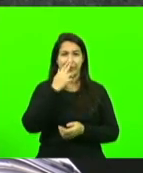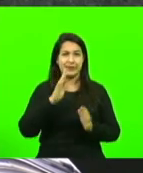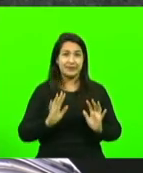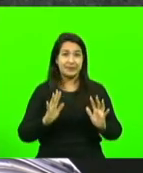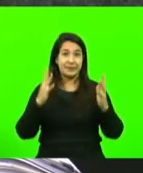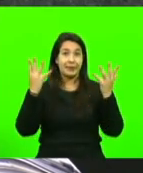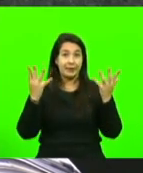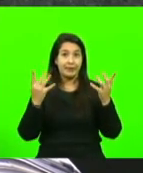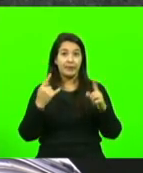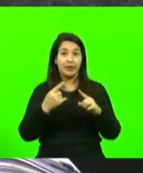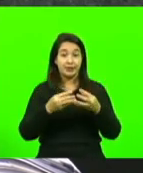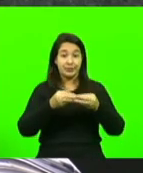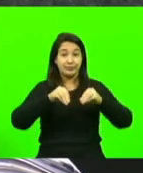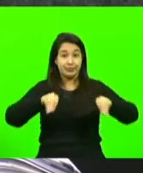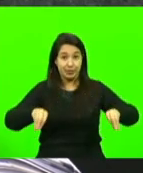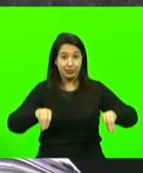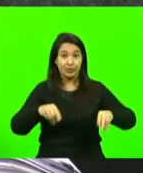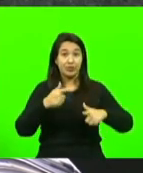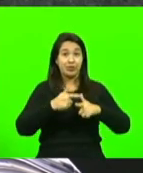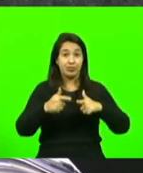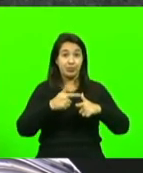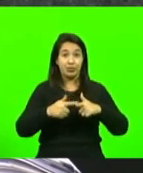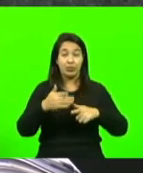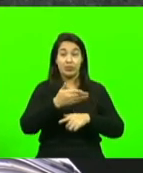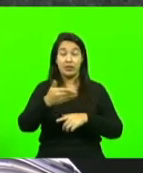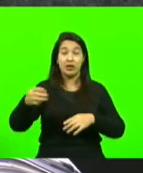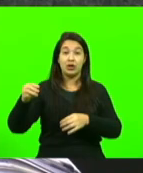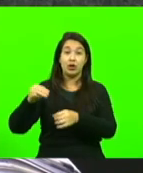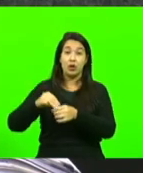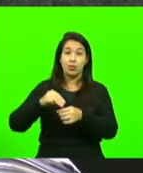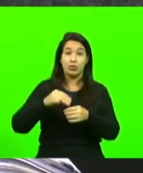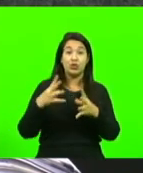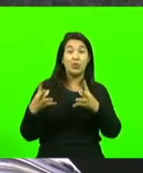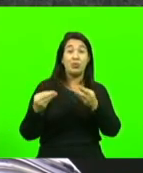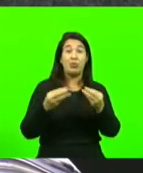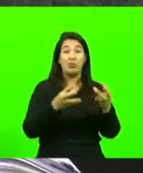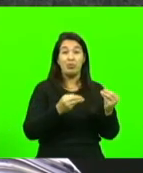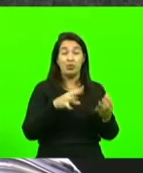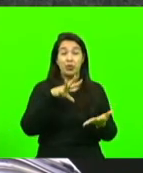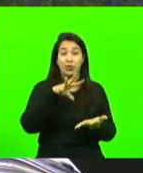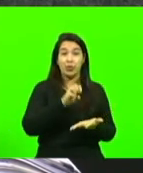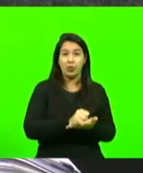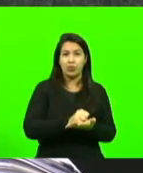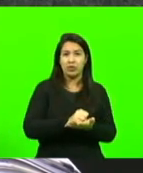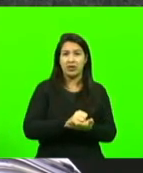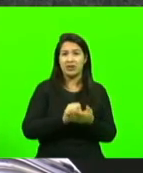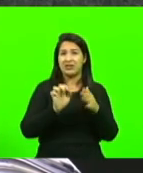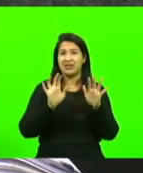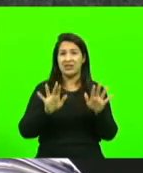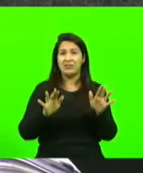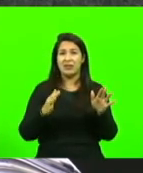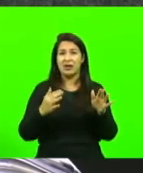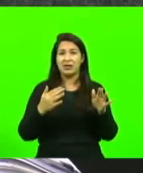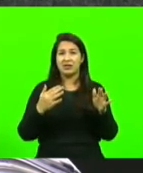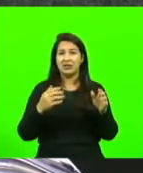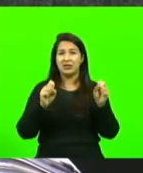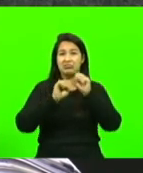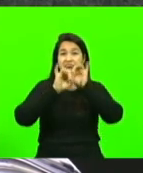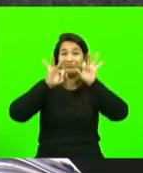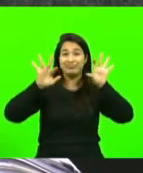uma tragédia nos municípios múltiplos contratos com transparência é muito complicada de se